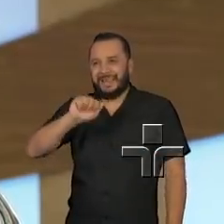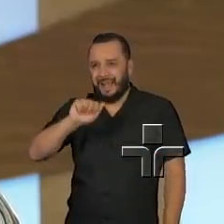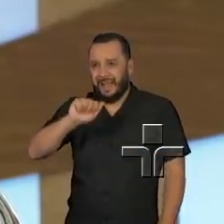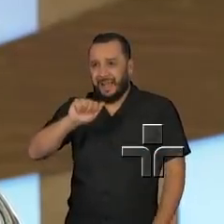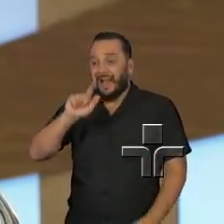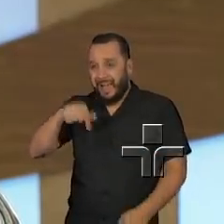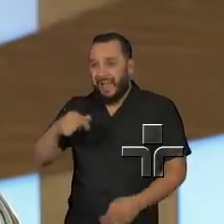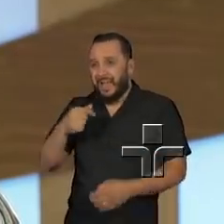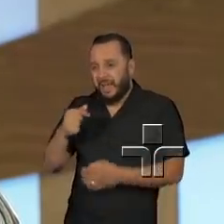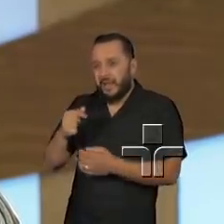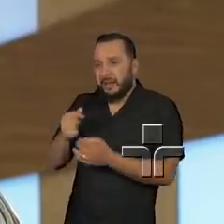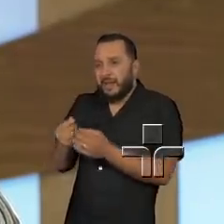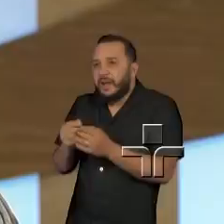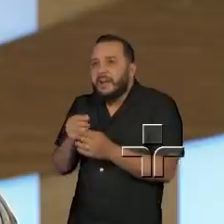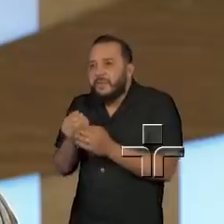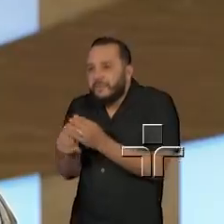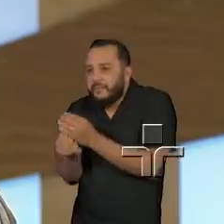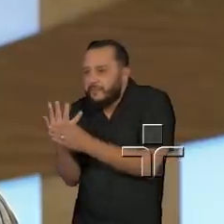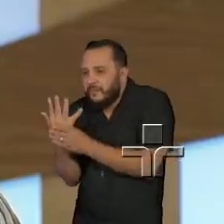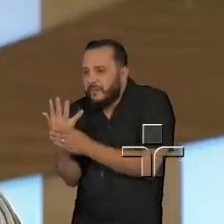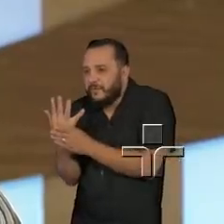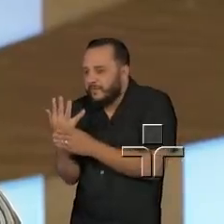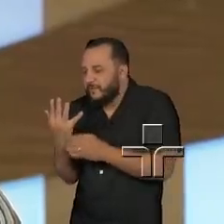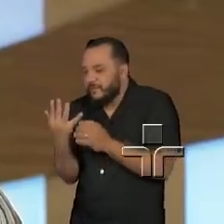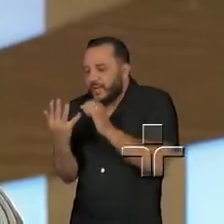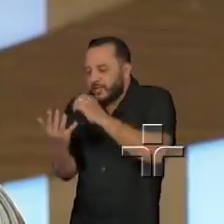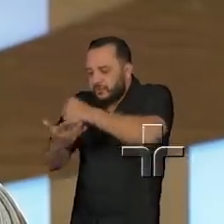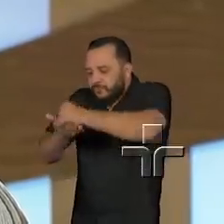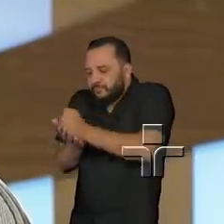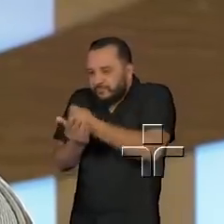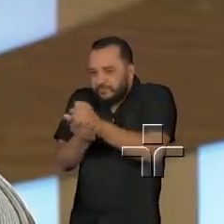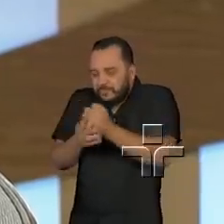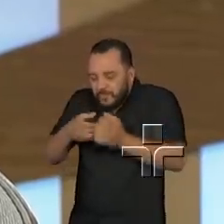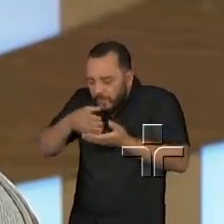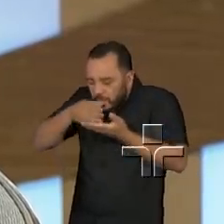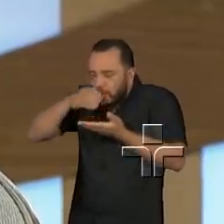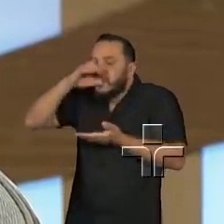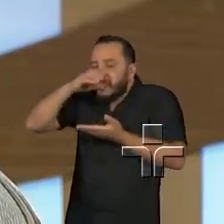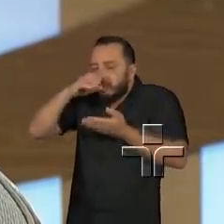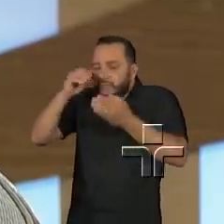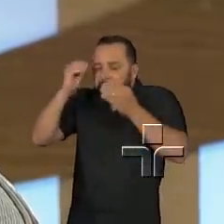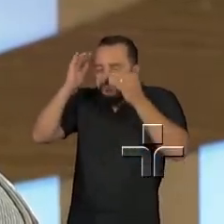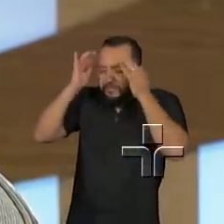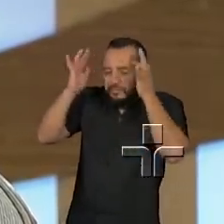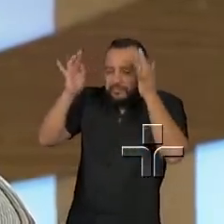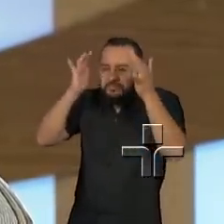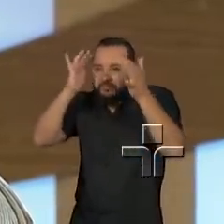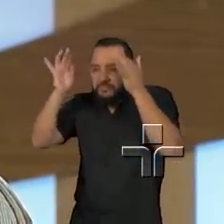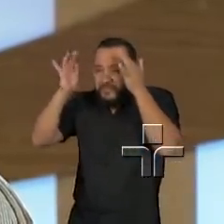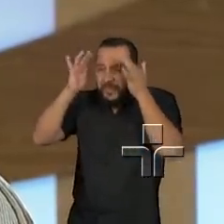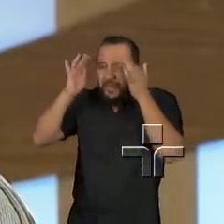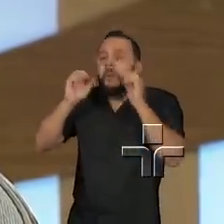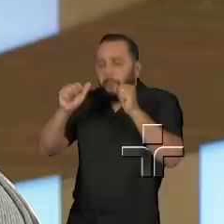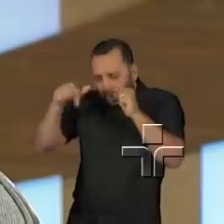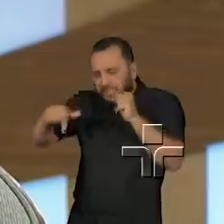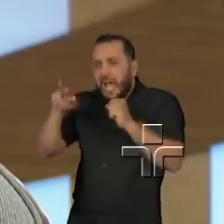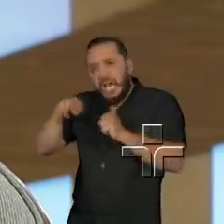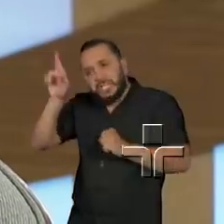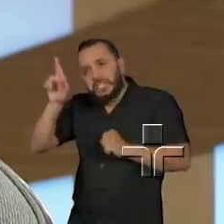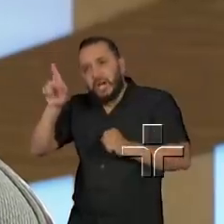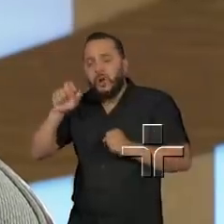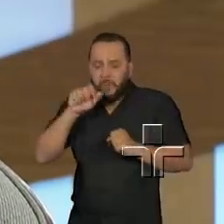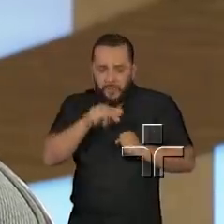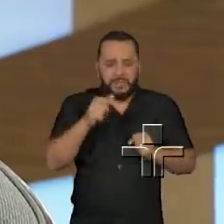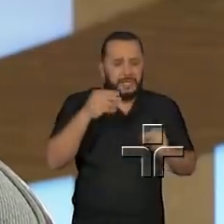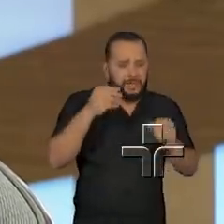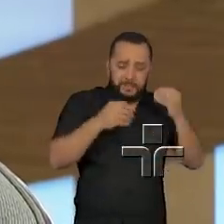que possuem têm um efeito terapêutico. Então você pode olhar para aquilo como religião e pode olhar para aquilo como a